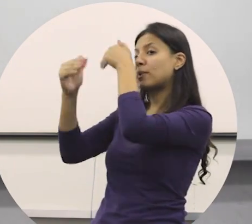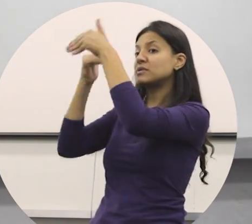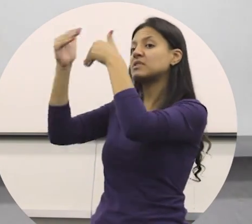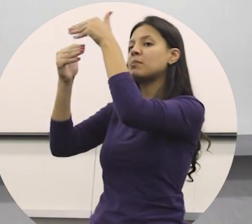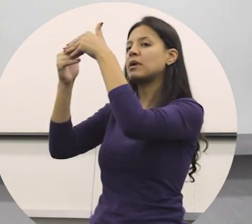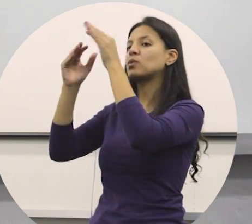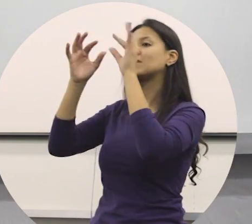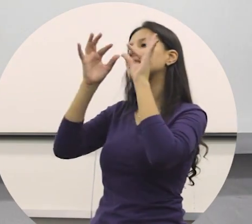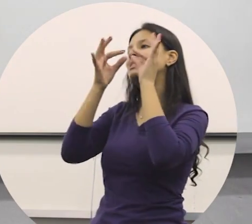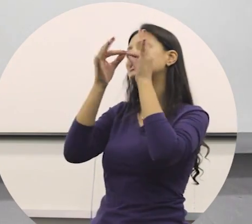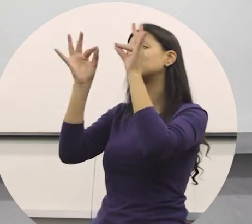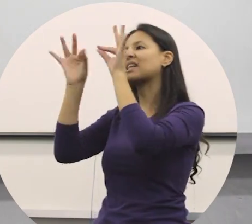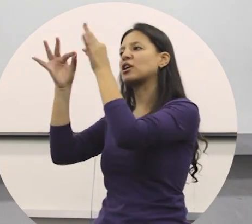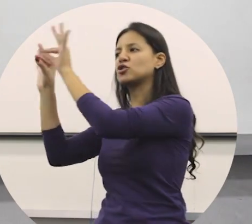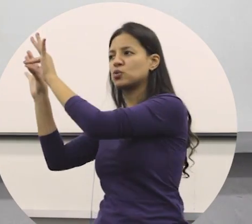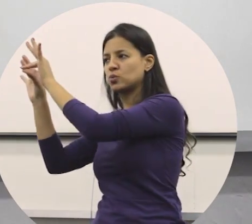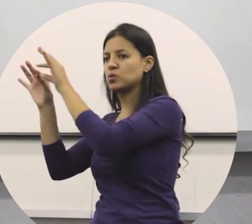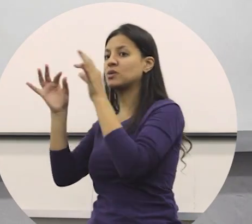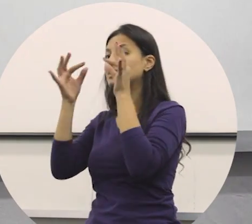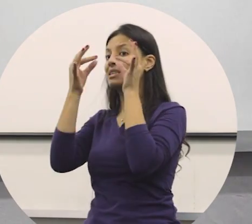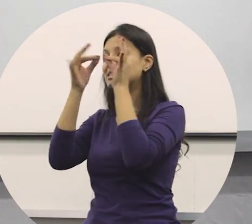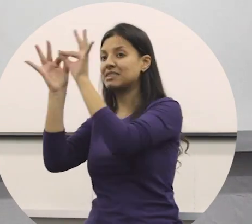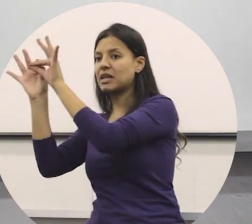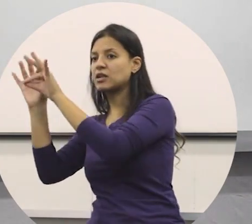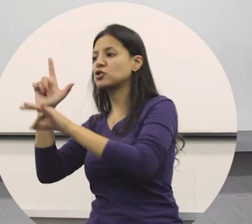Aqui um sintático lógico.